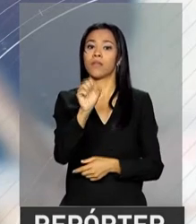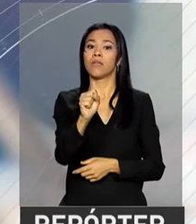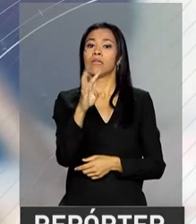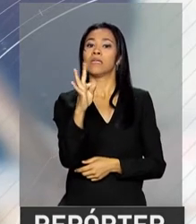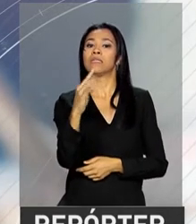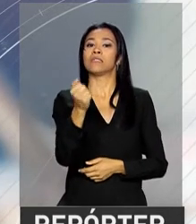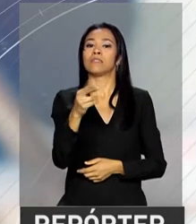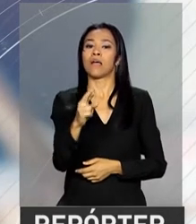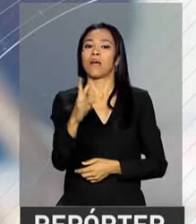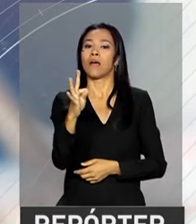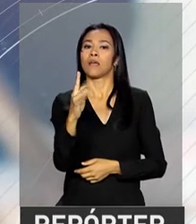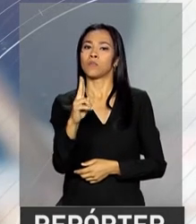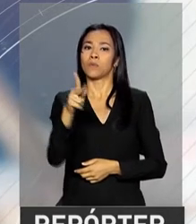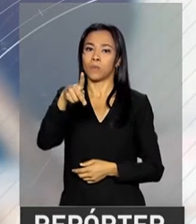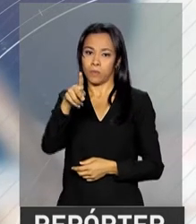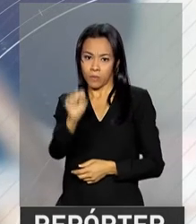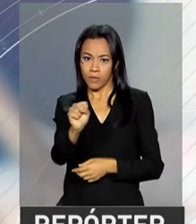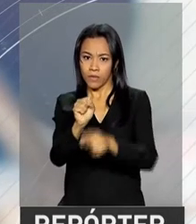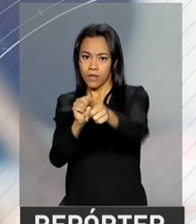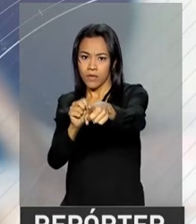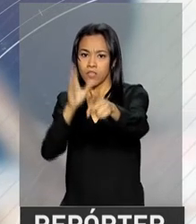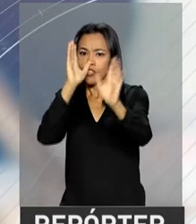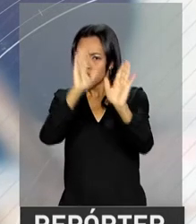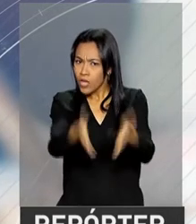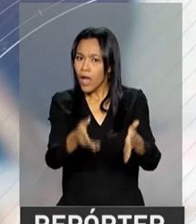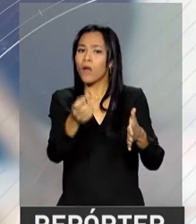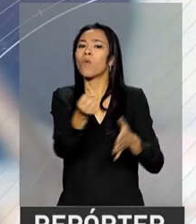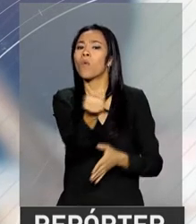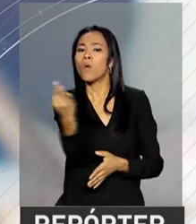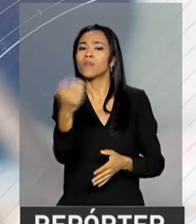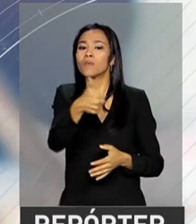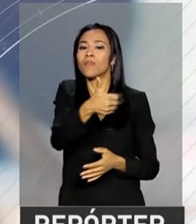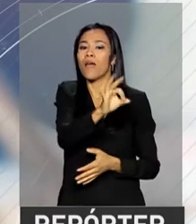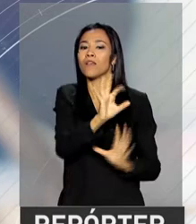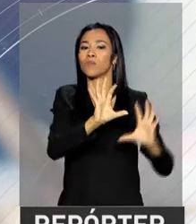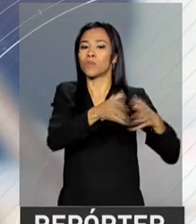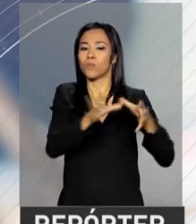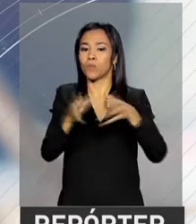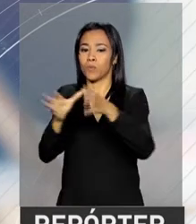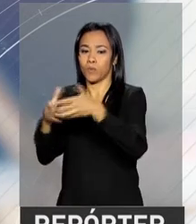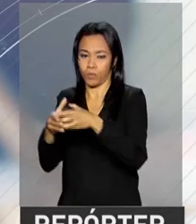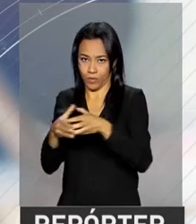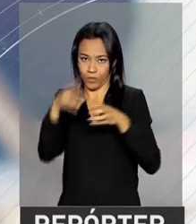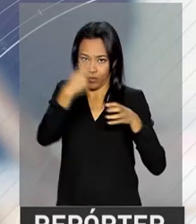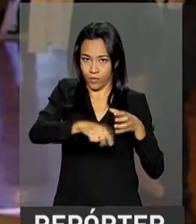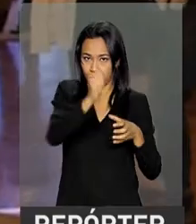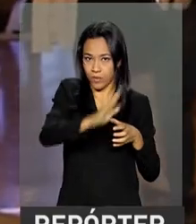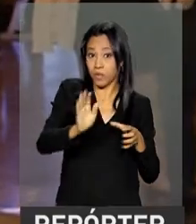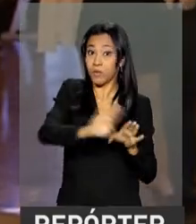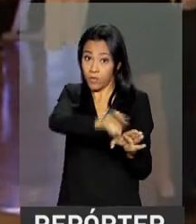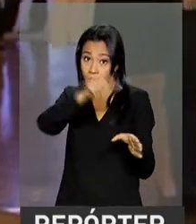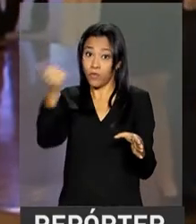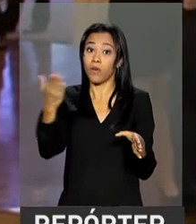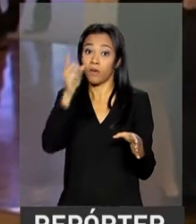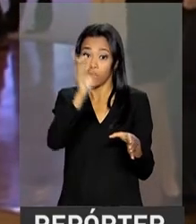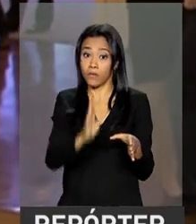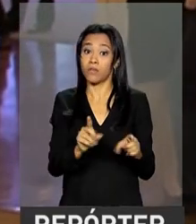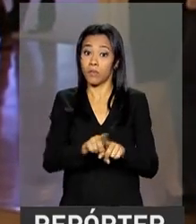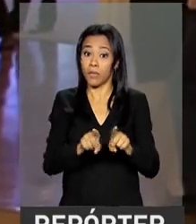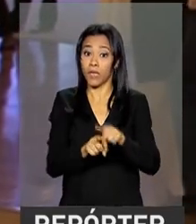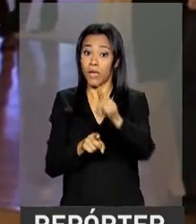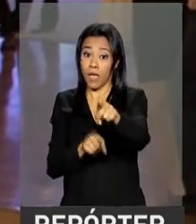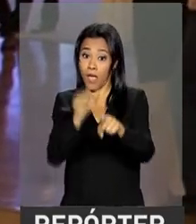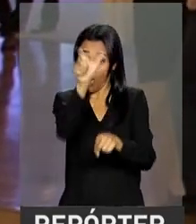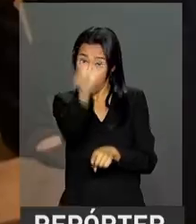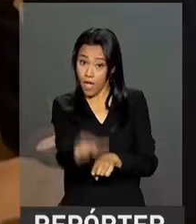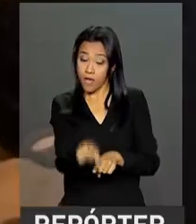já viabilizou a conexão de 27 ataques com dez grandes grupos nacionais e multinacionais a votorantim cimentos em uma